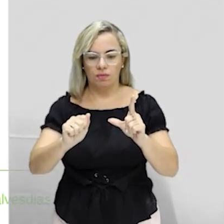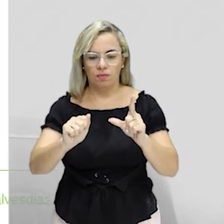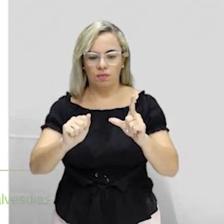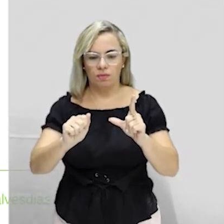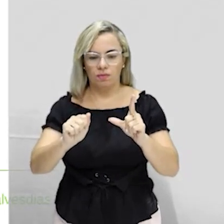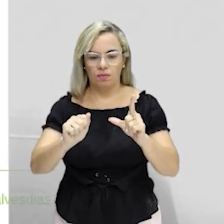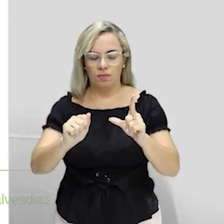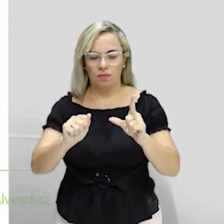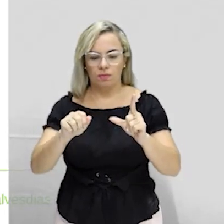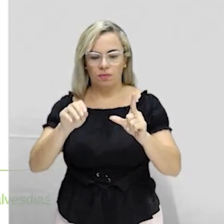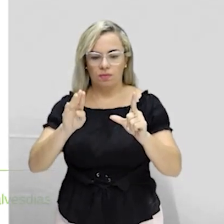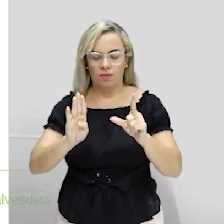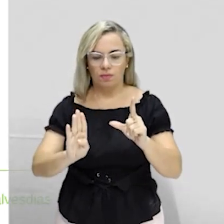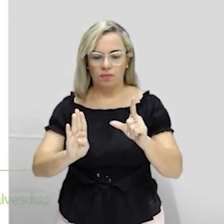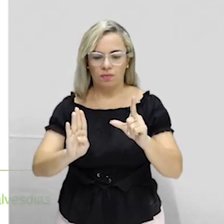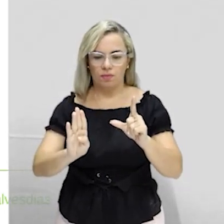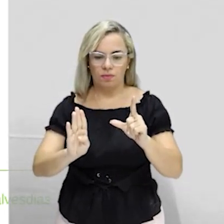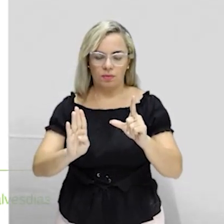11.960 candidatos. Na letra B,